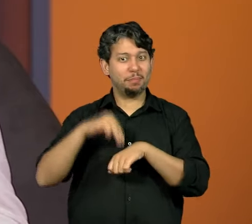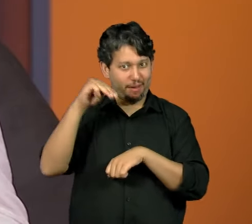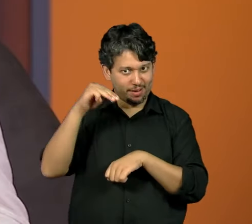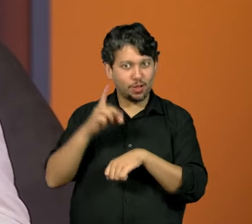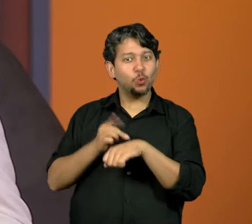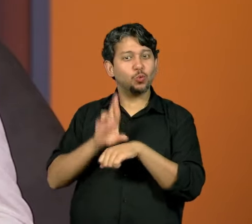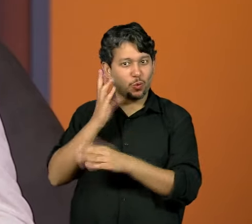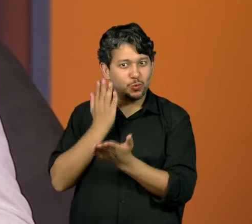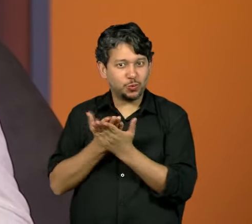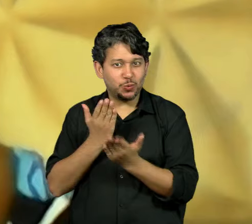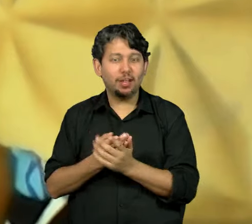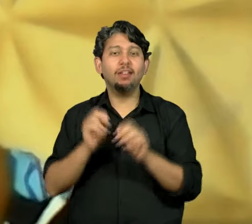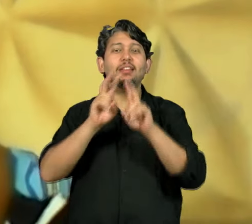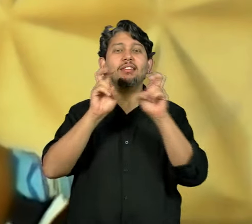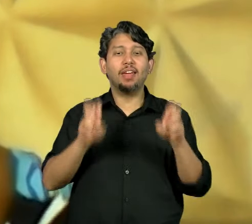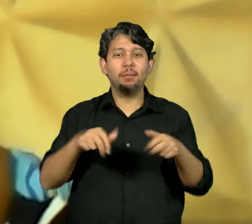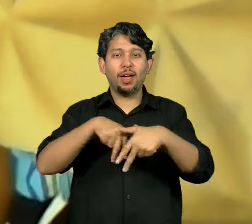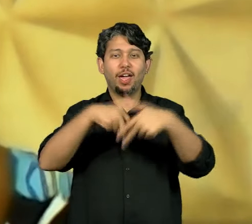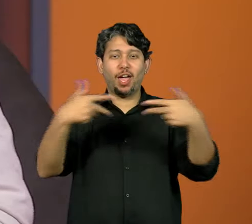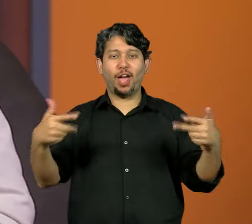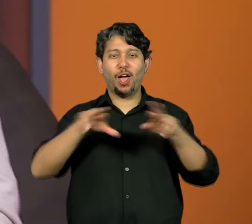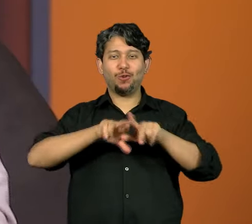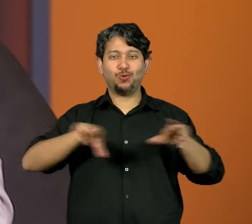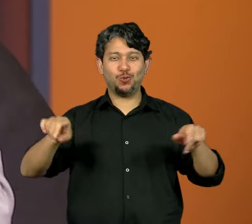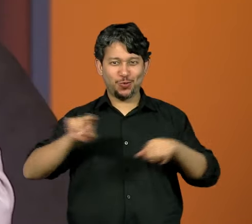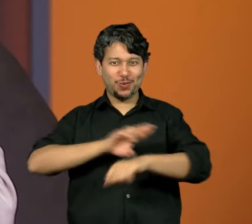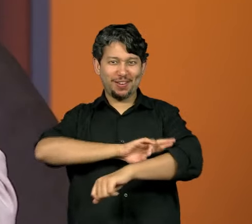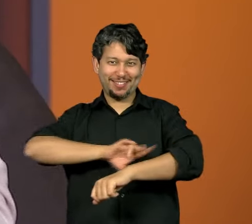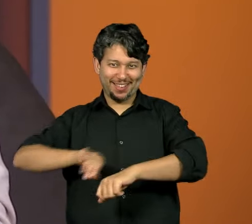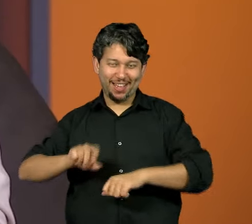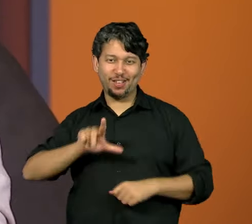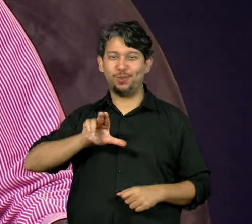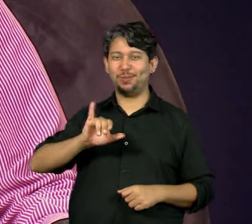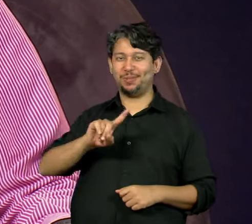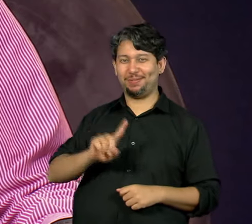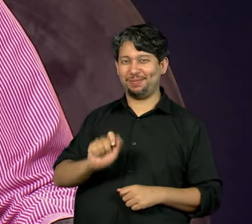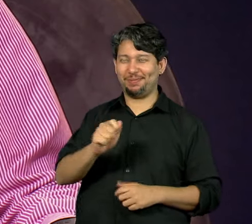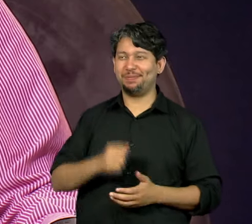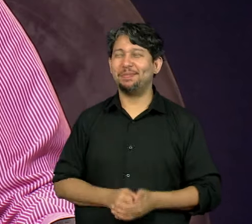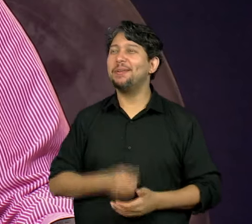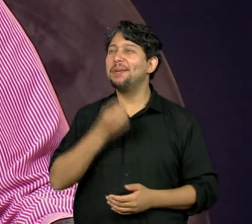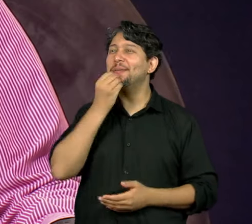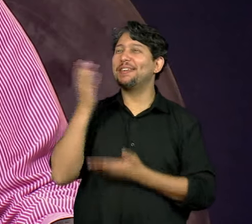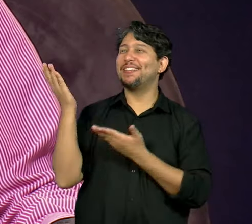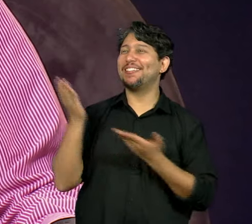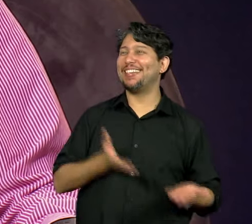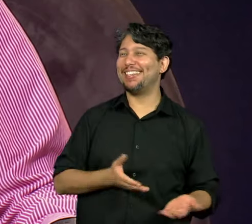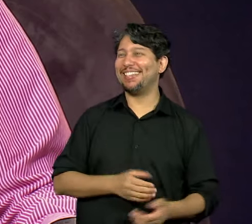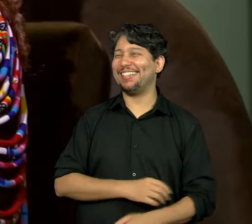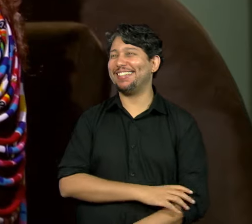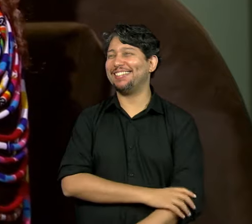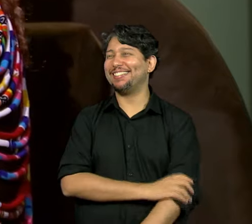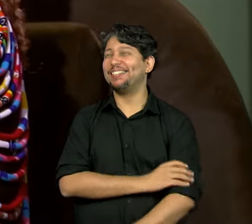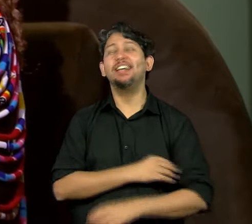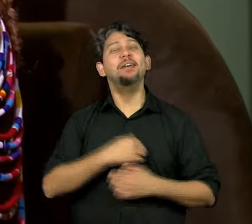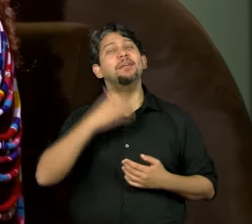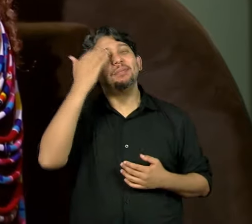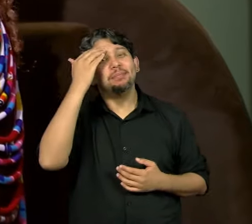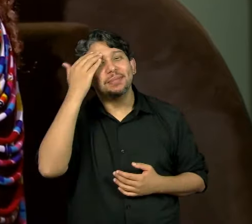relações étnico-raciais, que é a Luísa Mandela. Luísa Mandela, seja bem-vinda. Prazer tê-la conosco. Prazer, obrigada